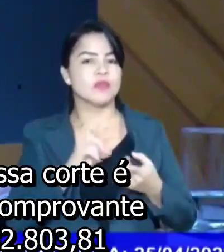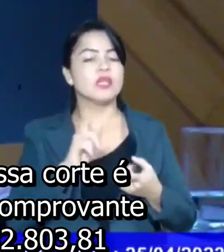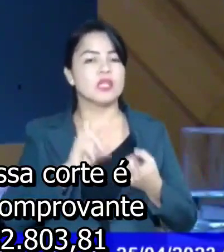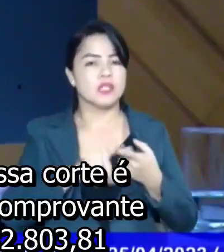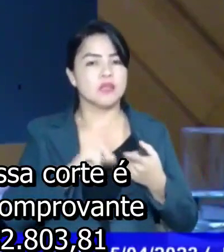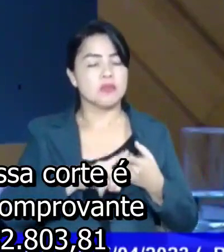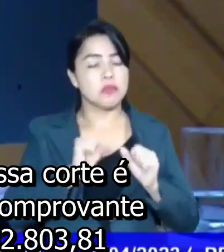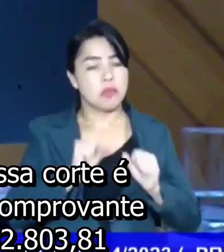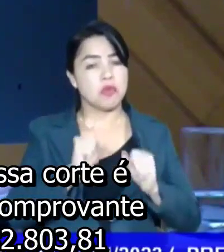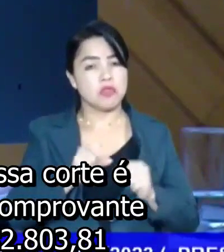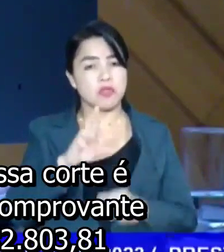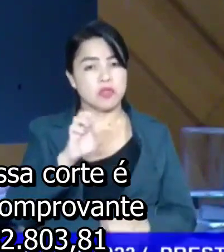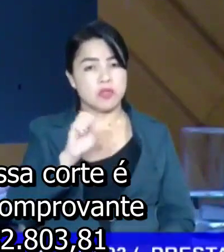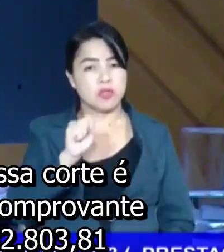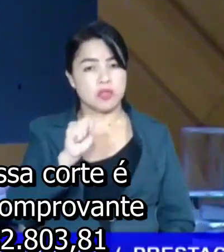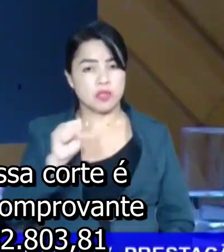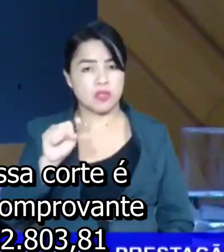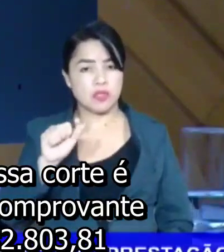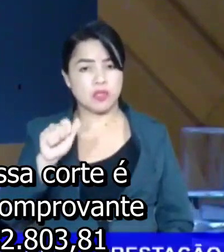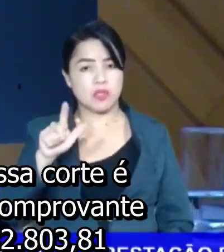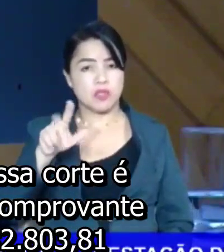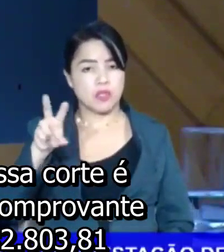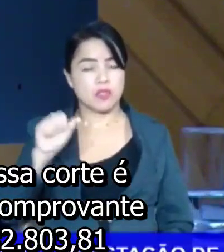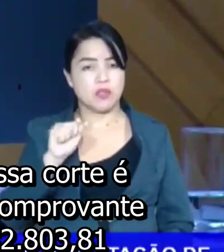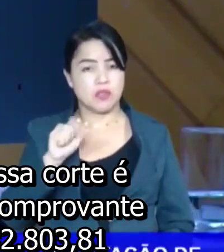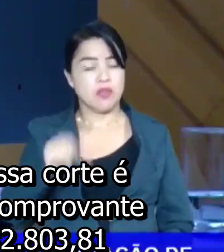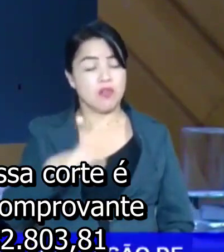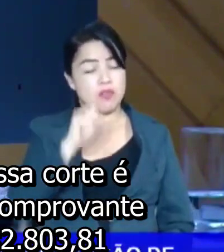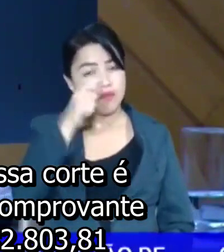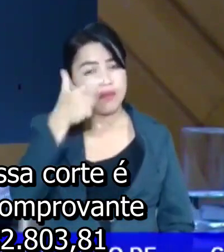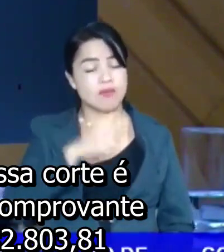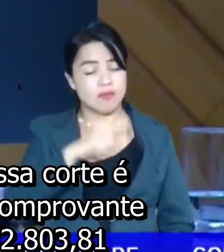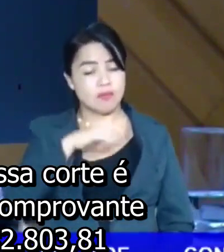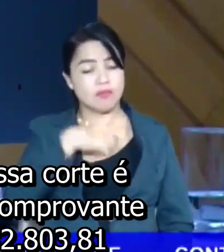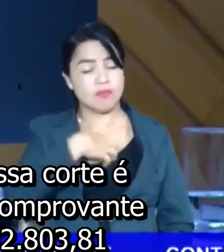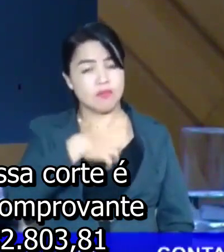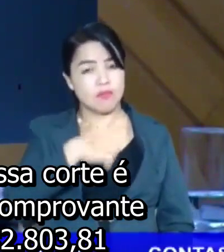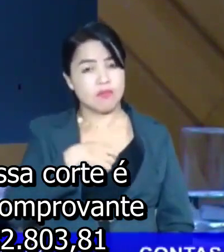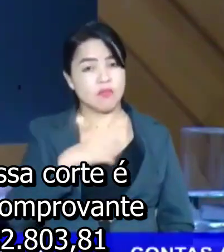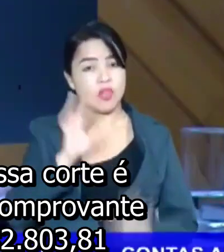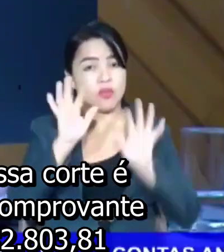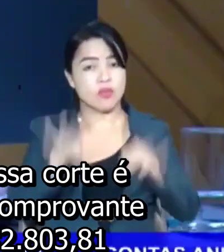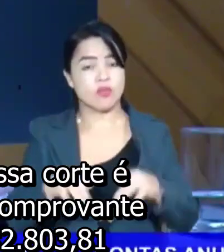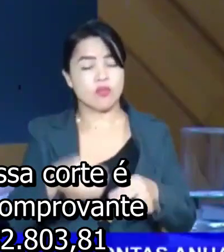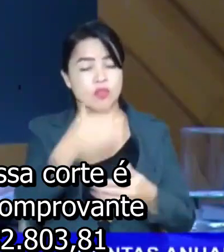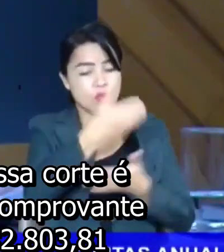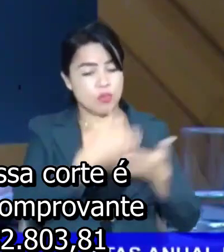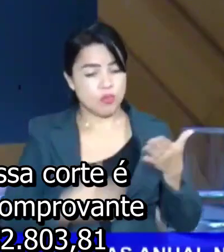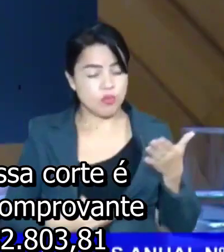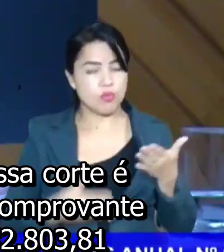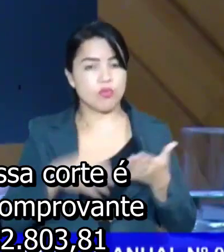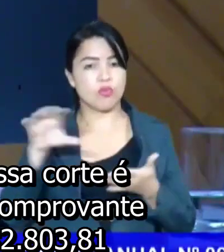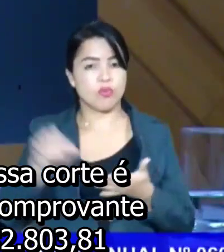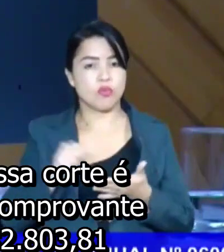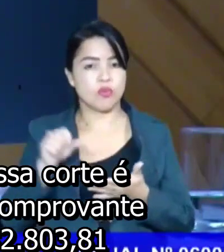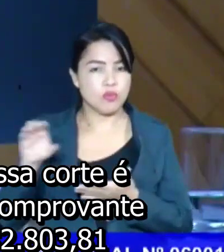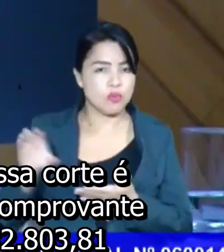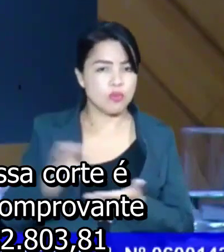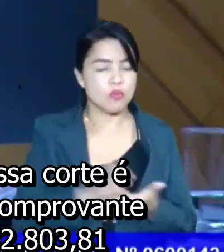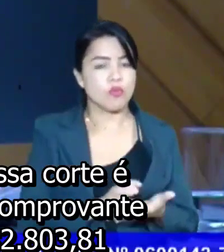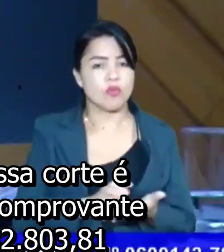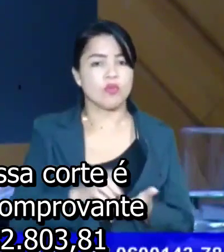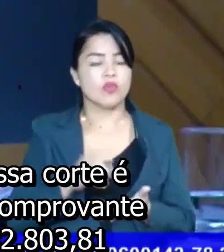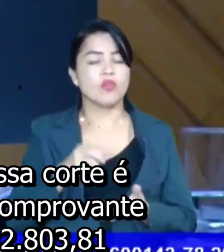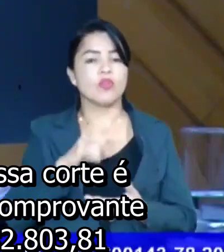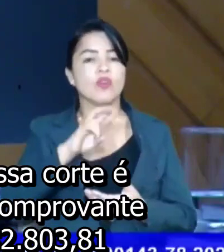ressalvas. O entendimento dessa Corte é sólido nesse sentido. Por fim, a não apresentação do comprovante de recolhimento ao Tesouro Nacional do